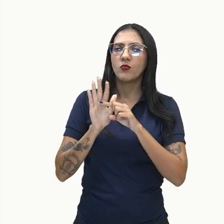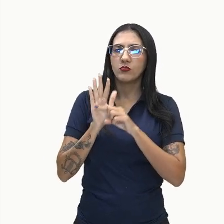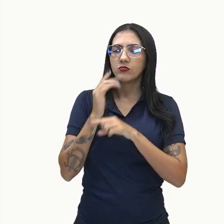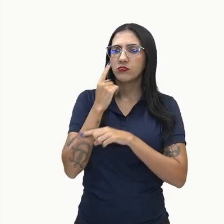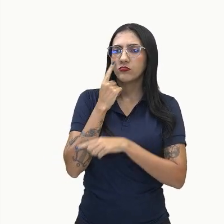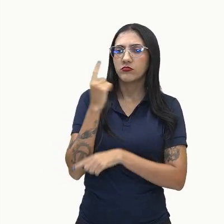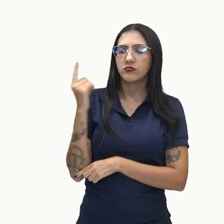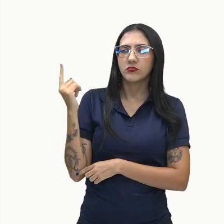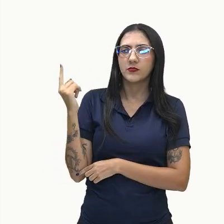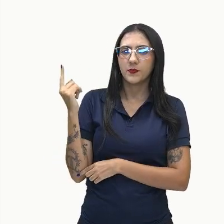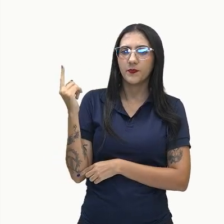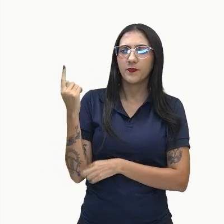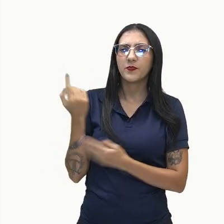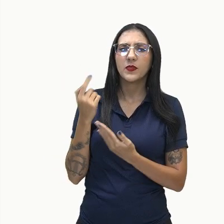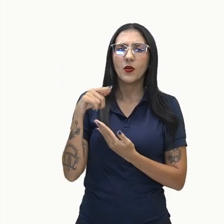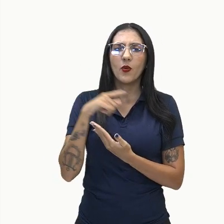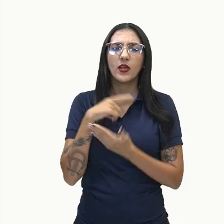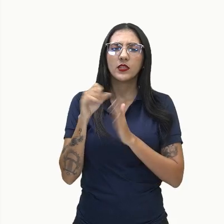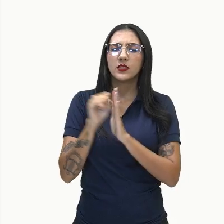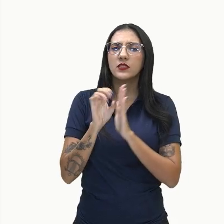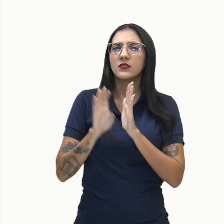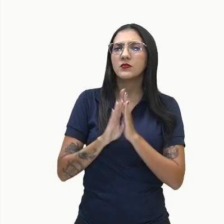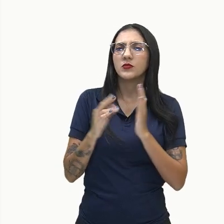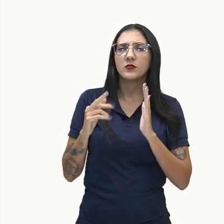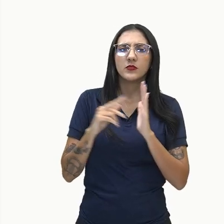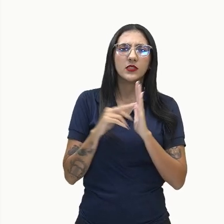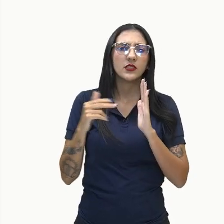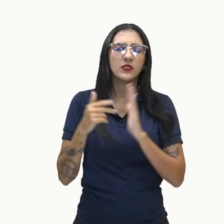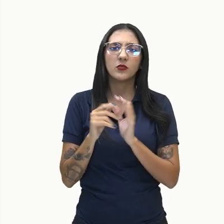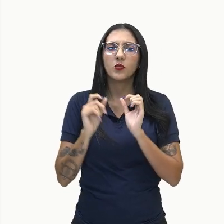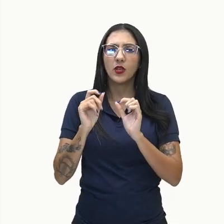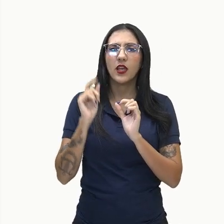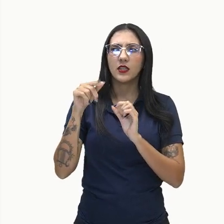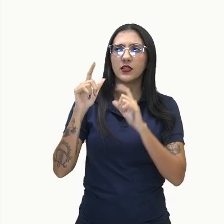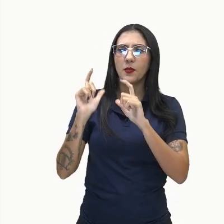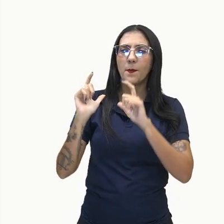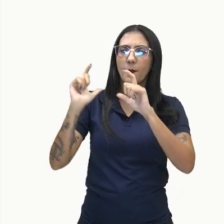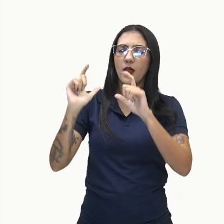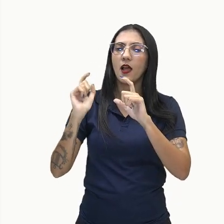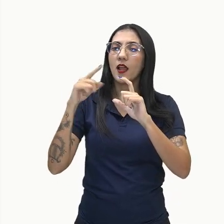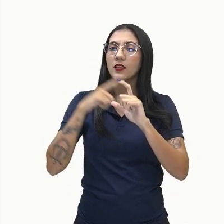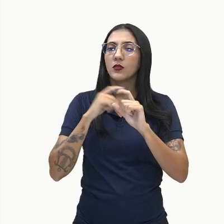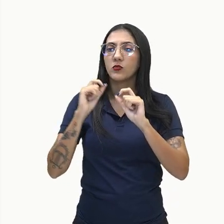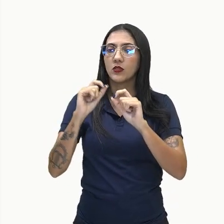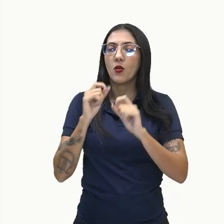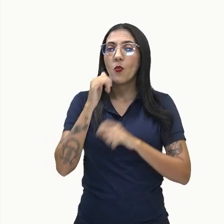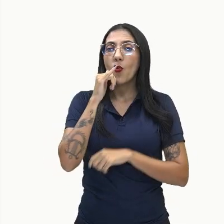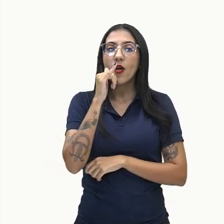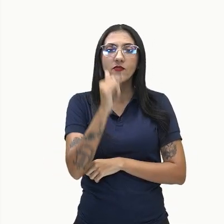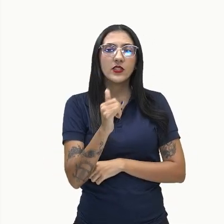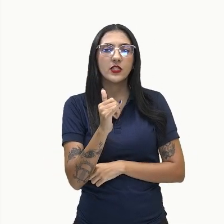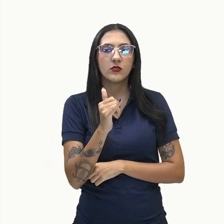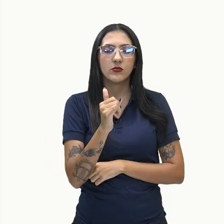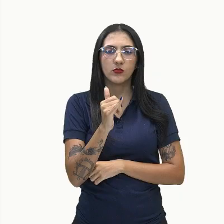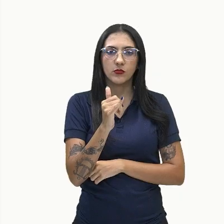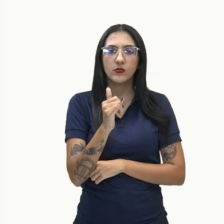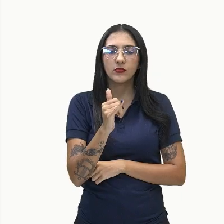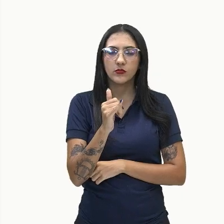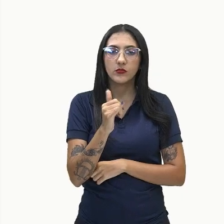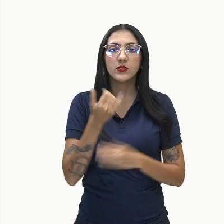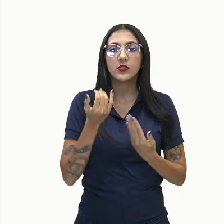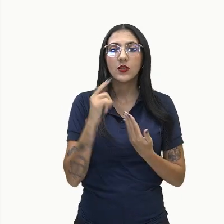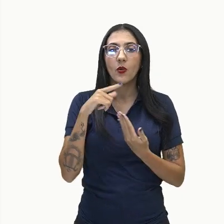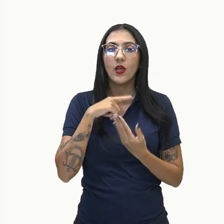para a frente e esta mão estendida nesta placa tem uma mensagem, ela